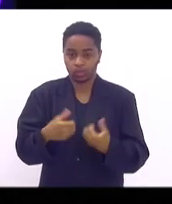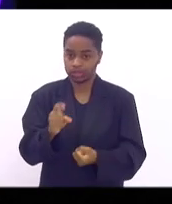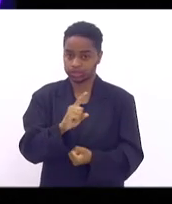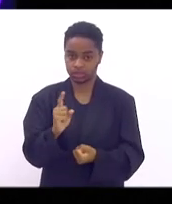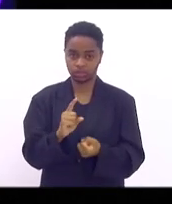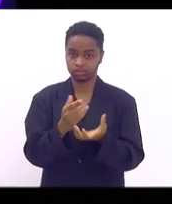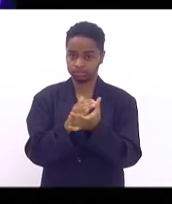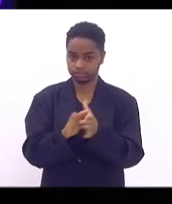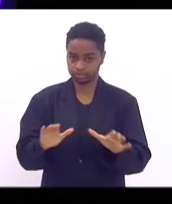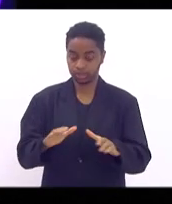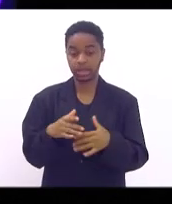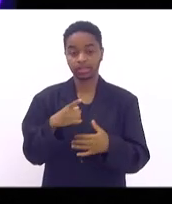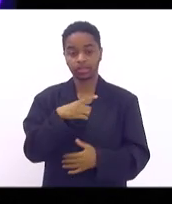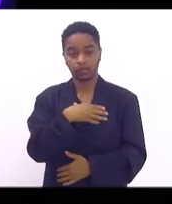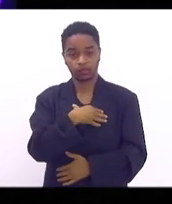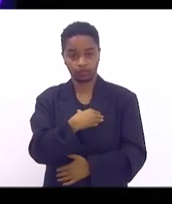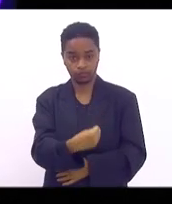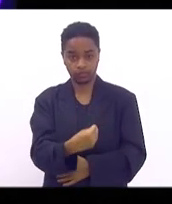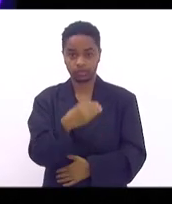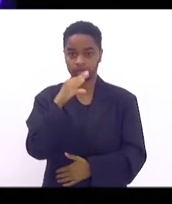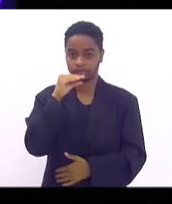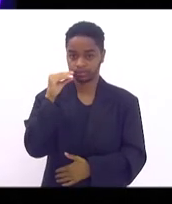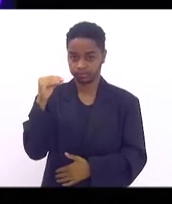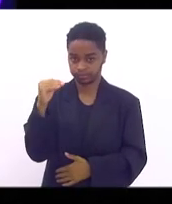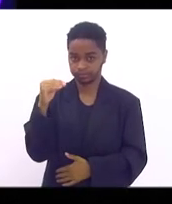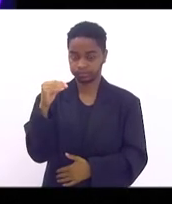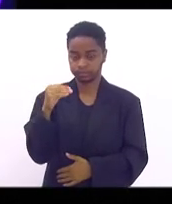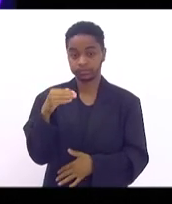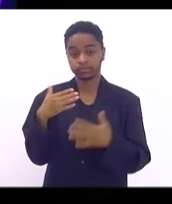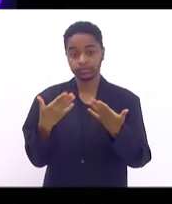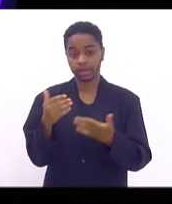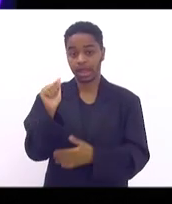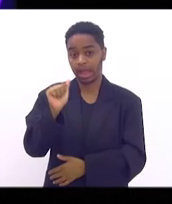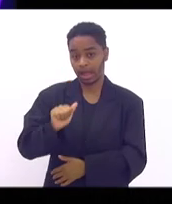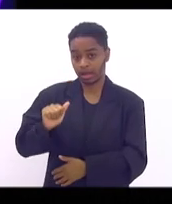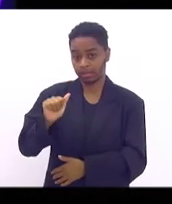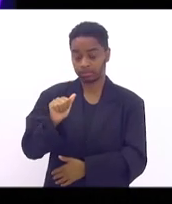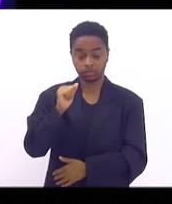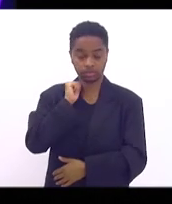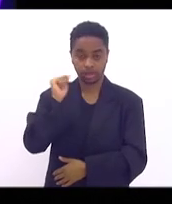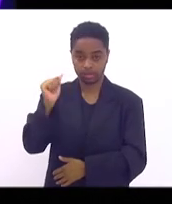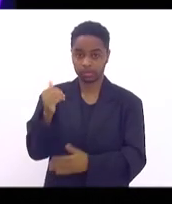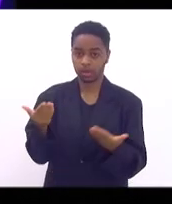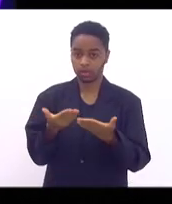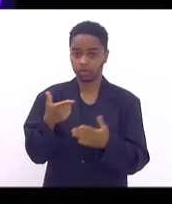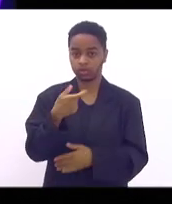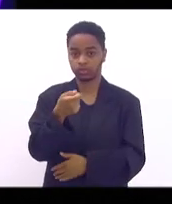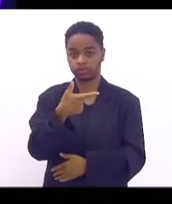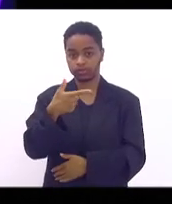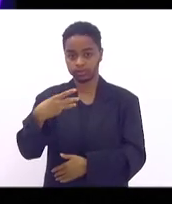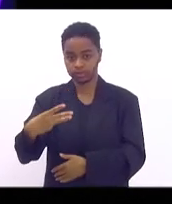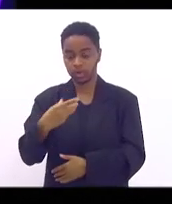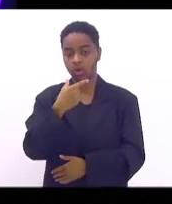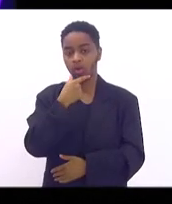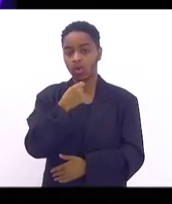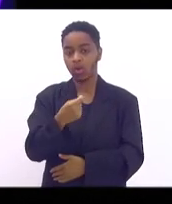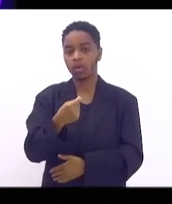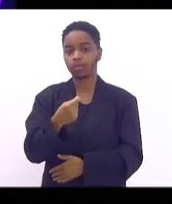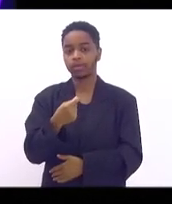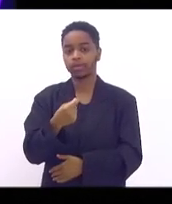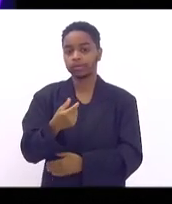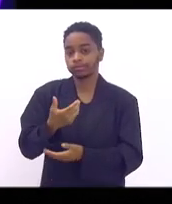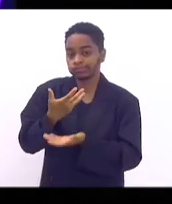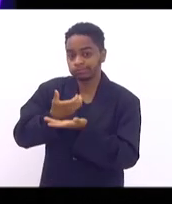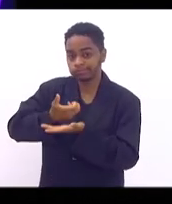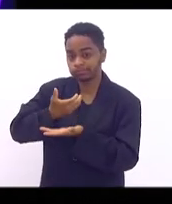filho adolescente e, nesse sentido, em abril desse ano, esse ano agora de 2023, o sujeito gravou um